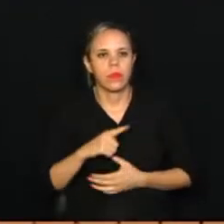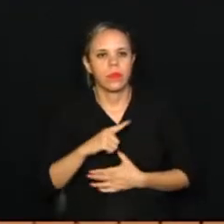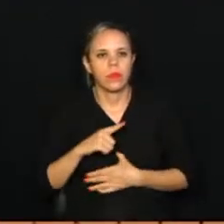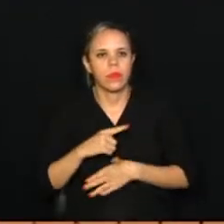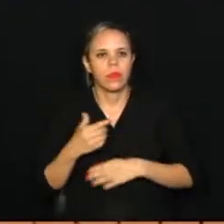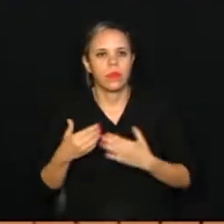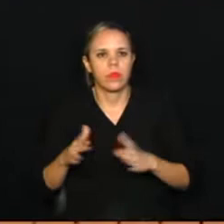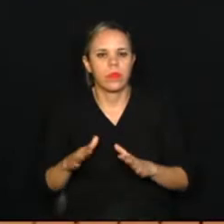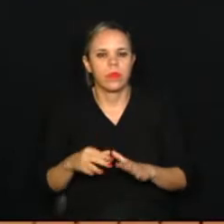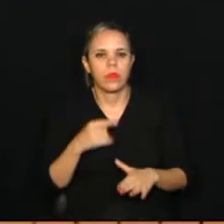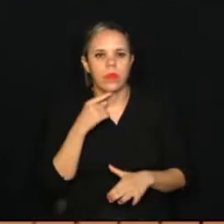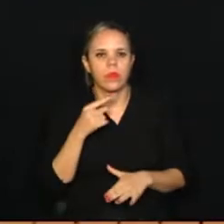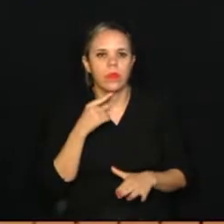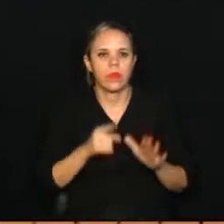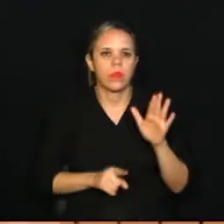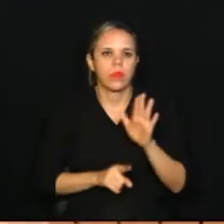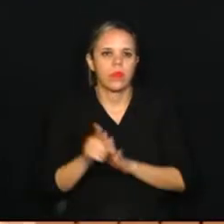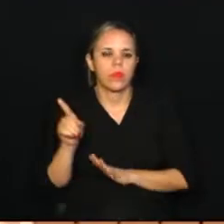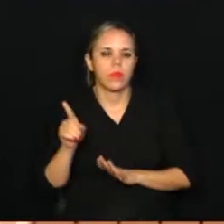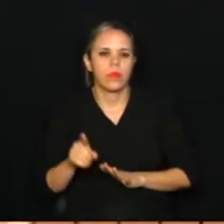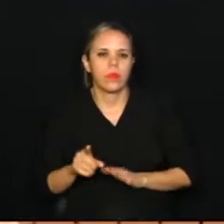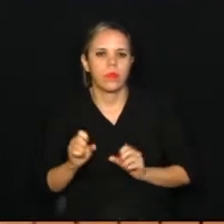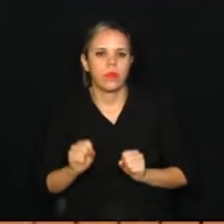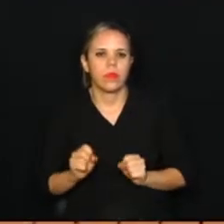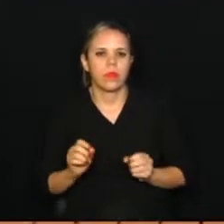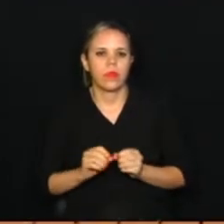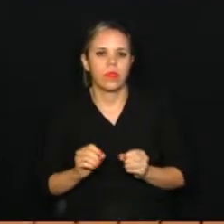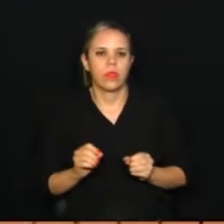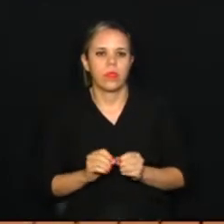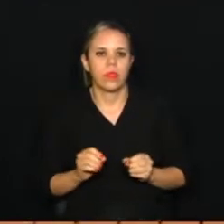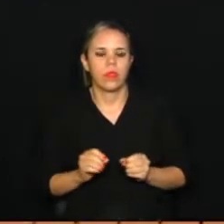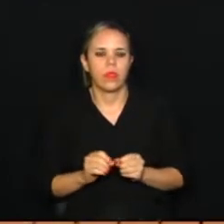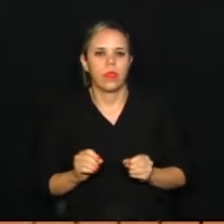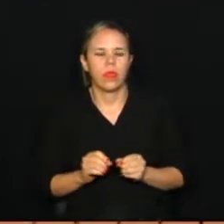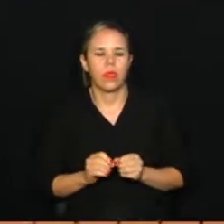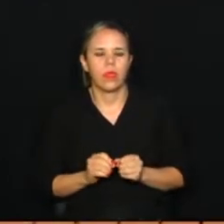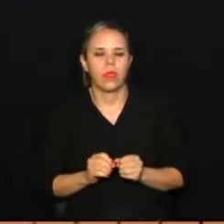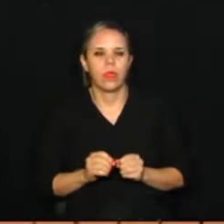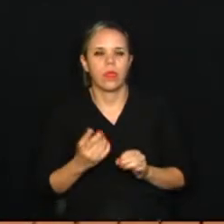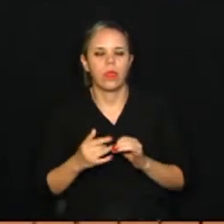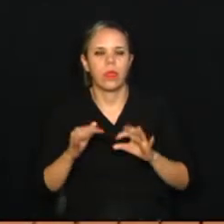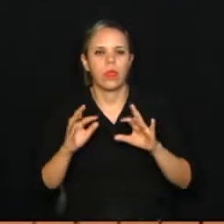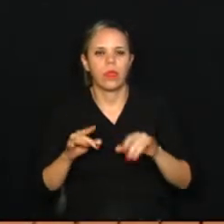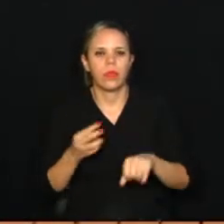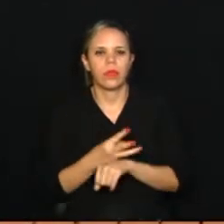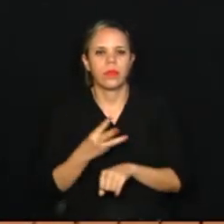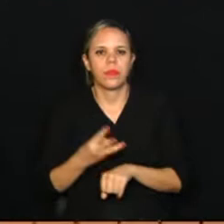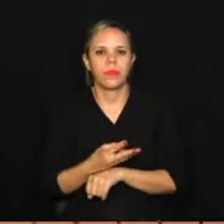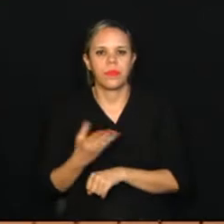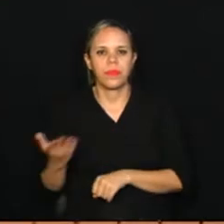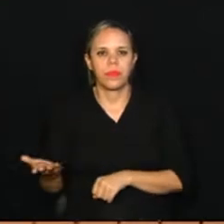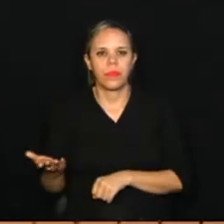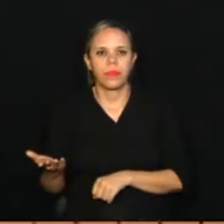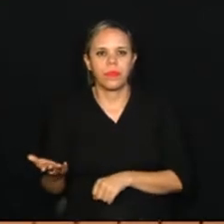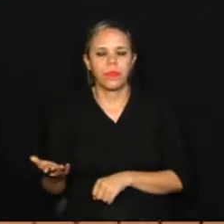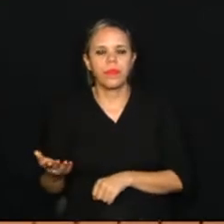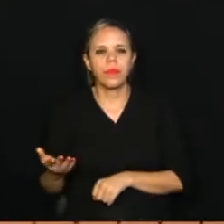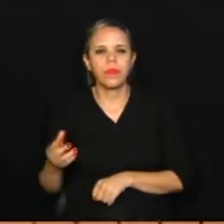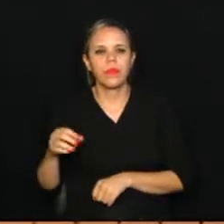abertura para perguntas que podem ser feitas através do e-mail ou do WhatsApp. O WhatsApp é o